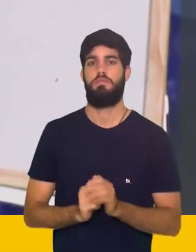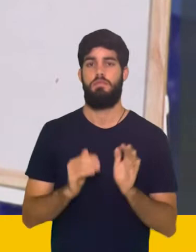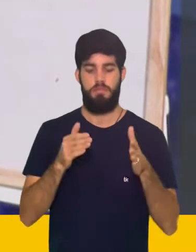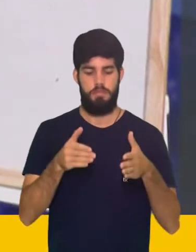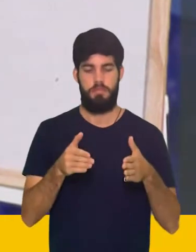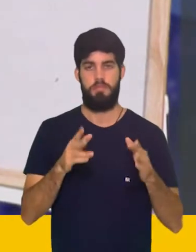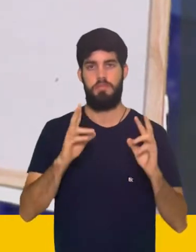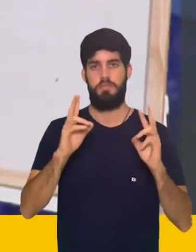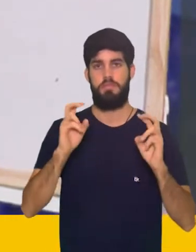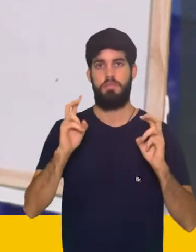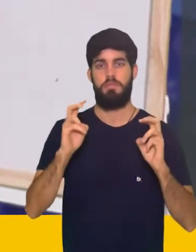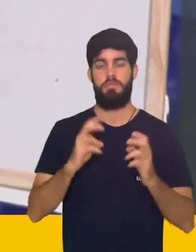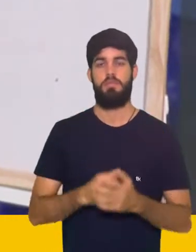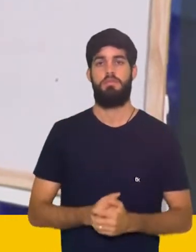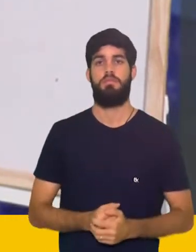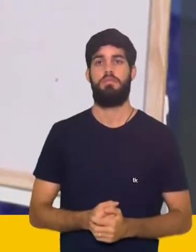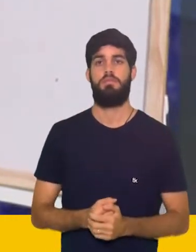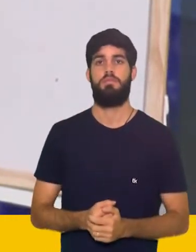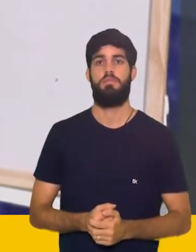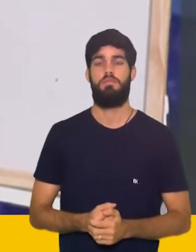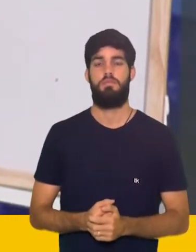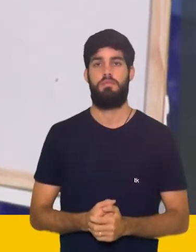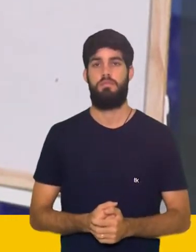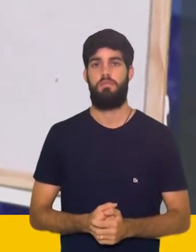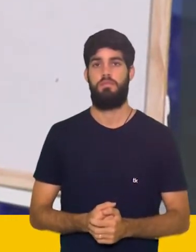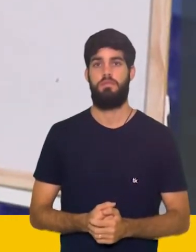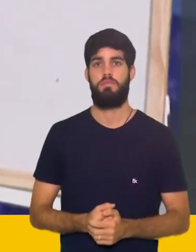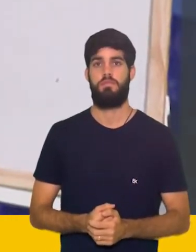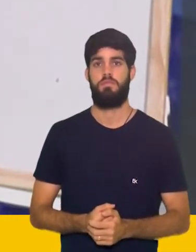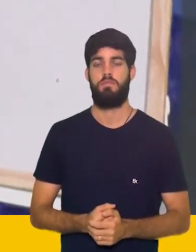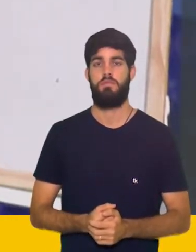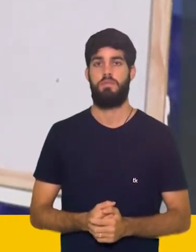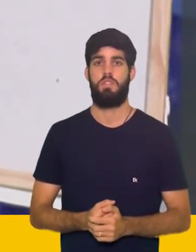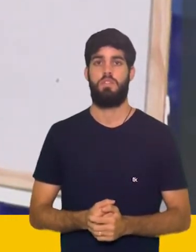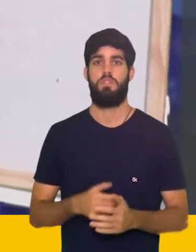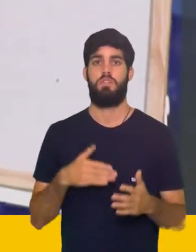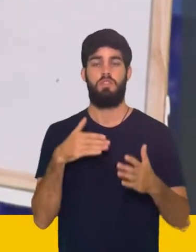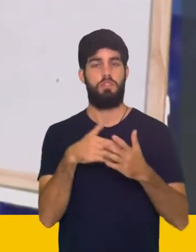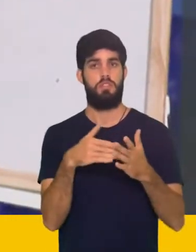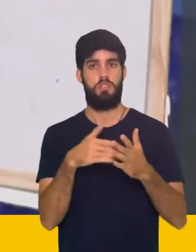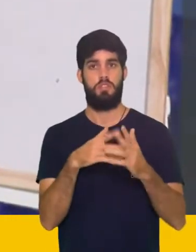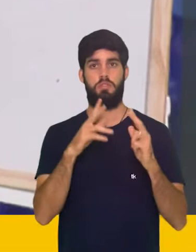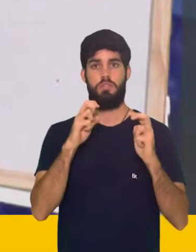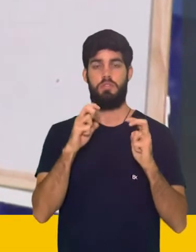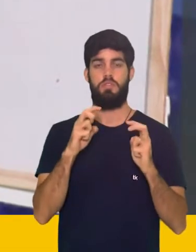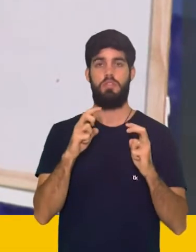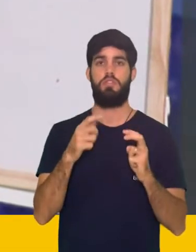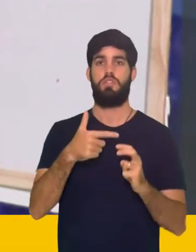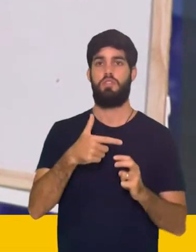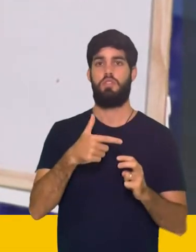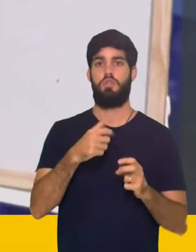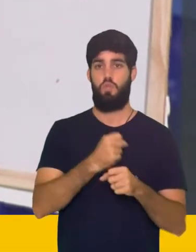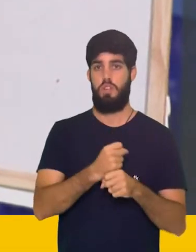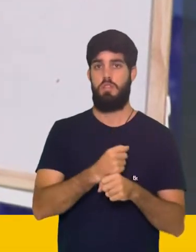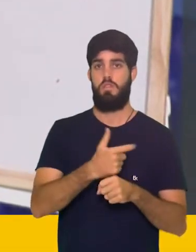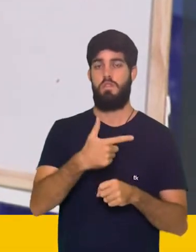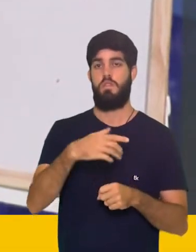tema. E aí você, ao delimitar o tema, que era lá em 2002, tema do